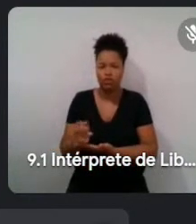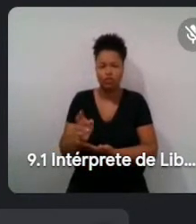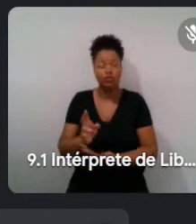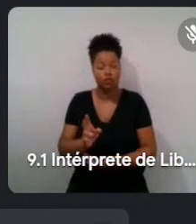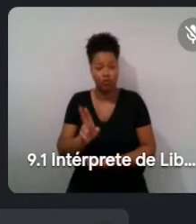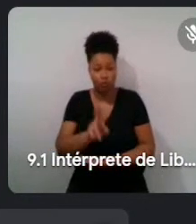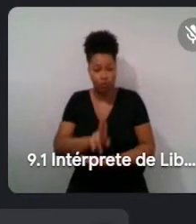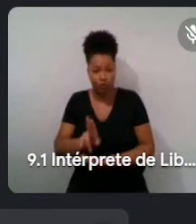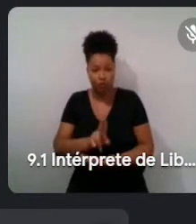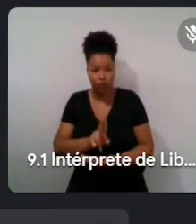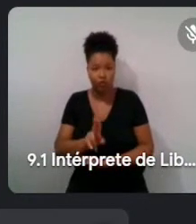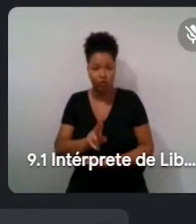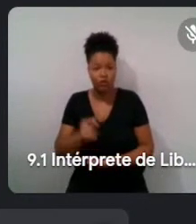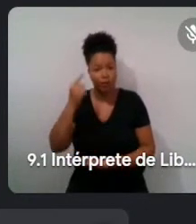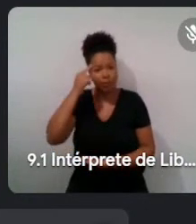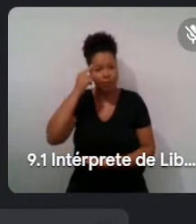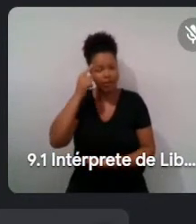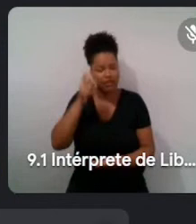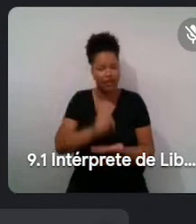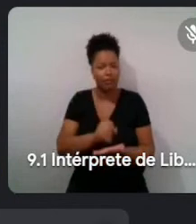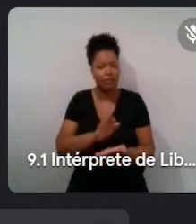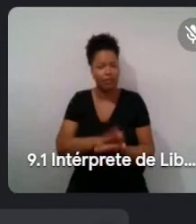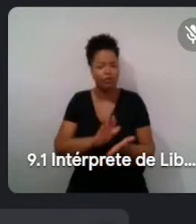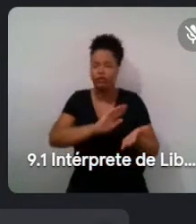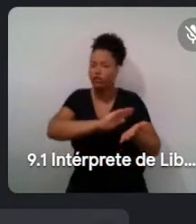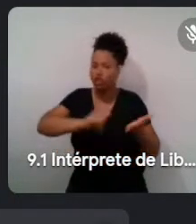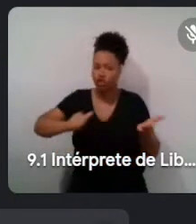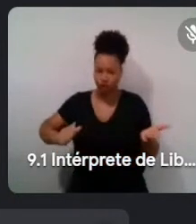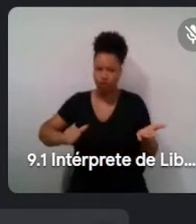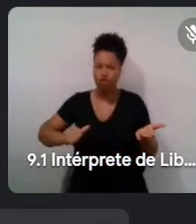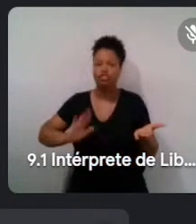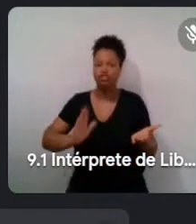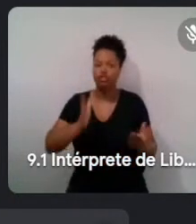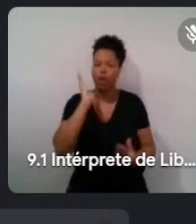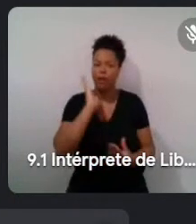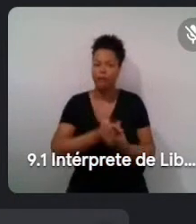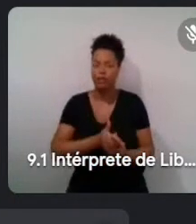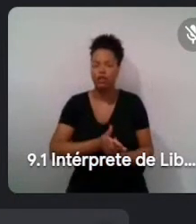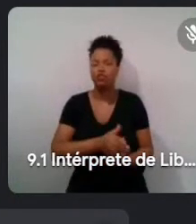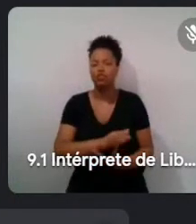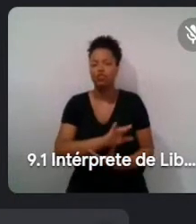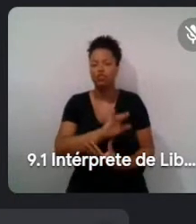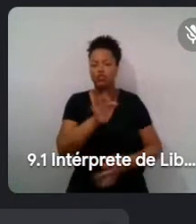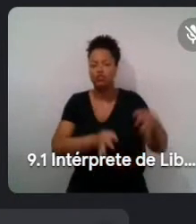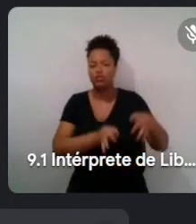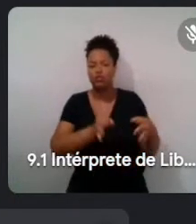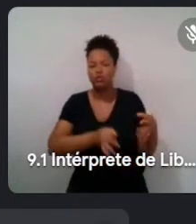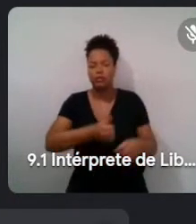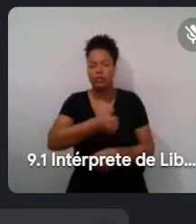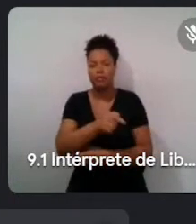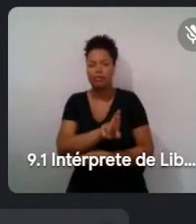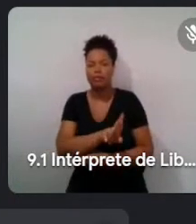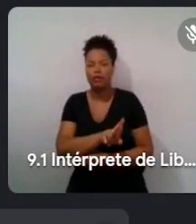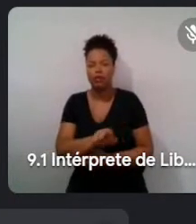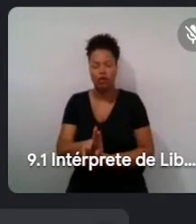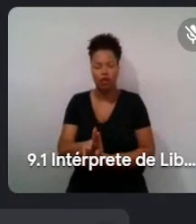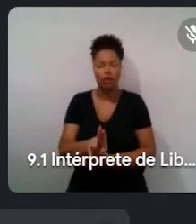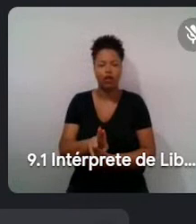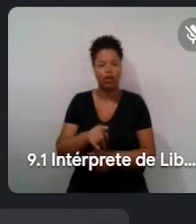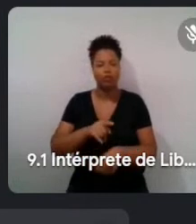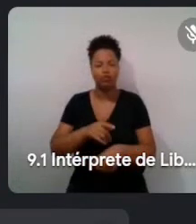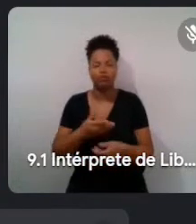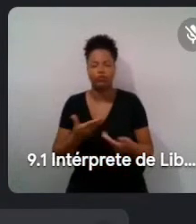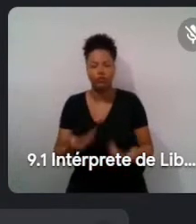exclusivamente de desconsiderar a multa que foi aplicada pelo juízo de primeiro grau à hora recorrente. São essas